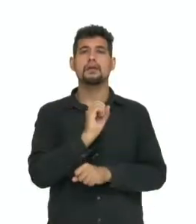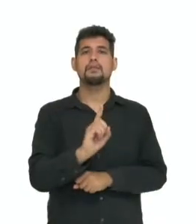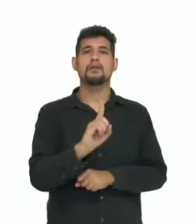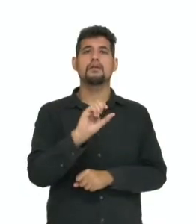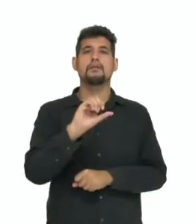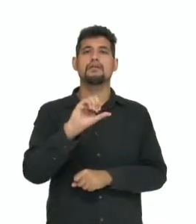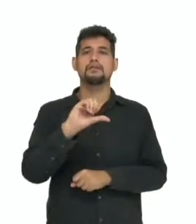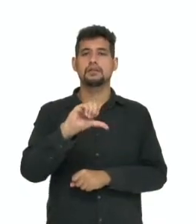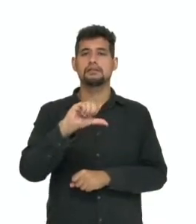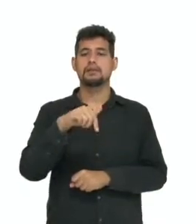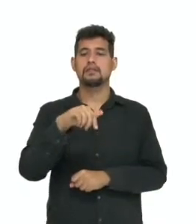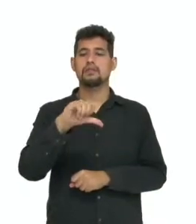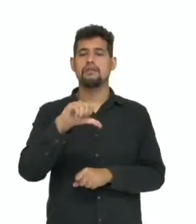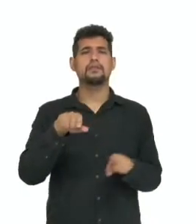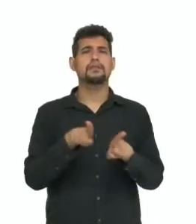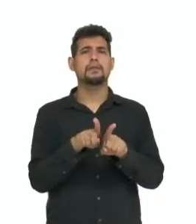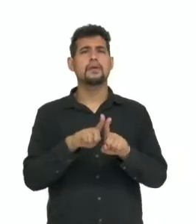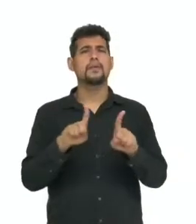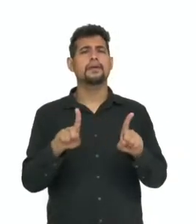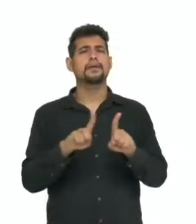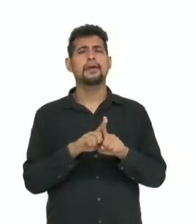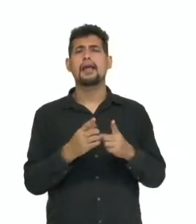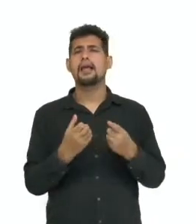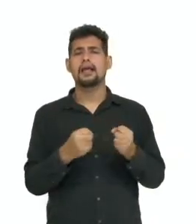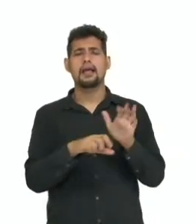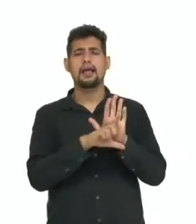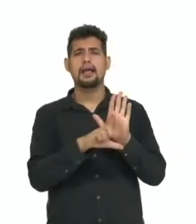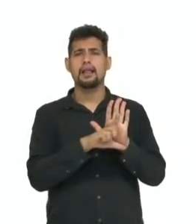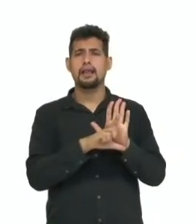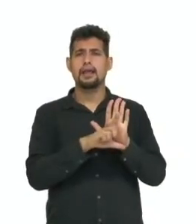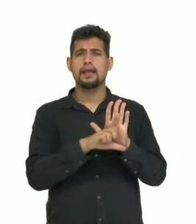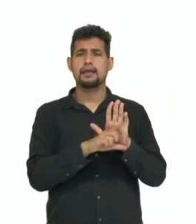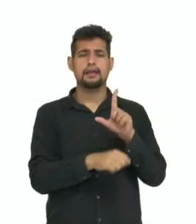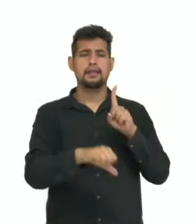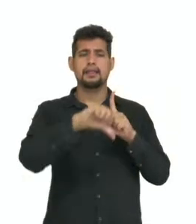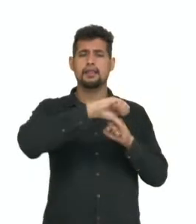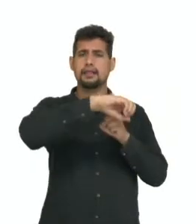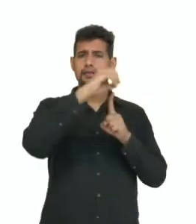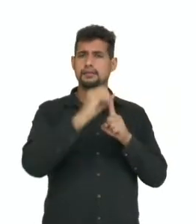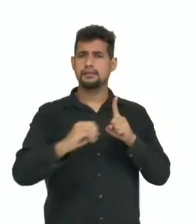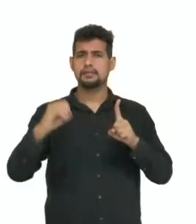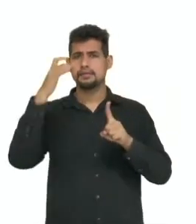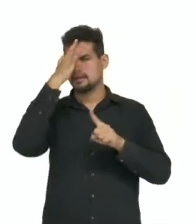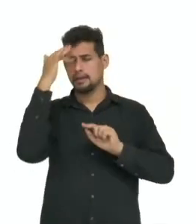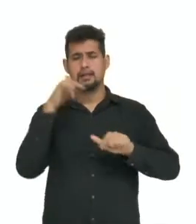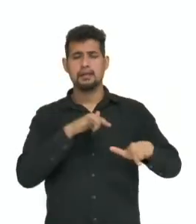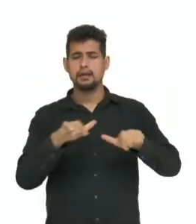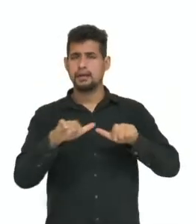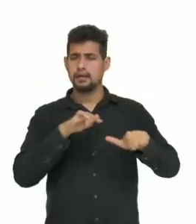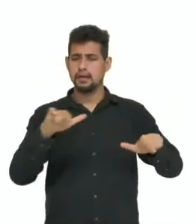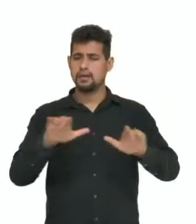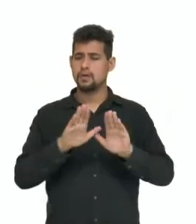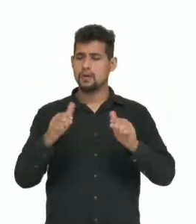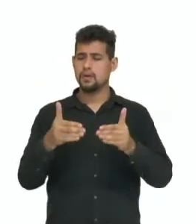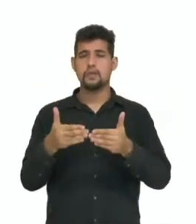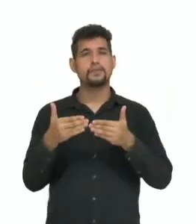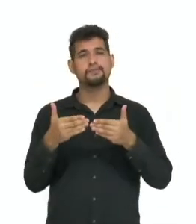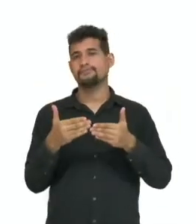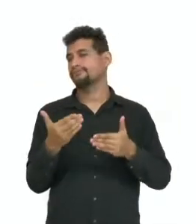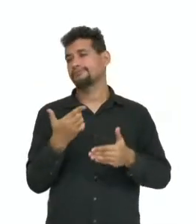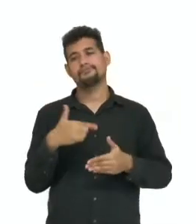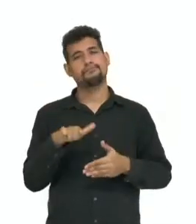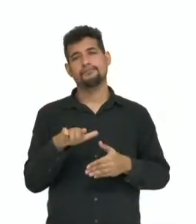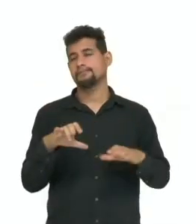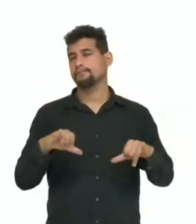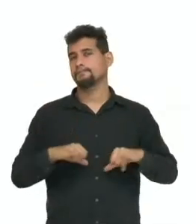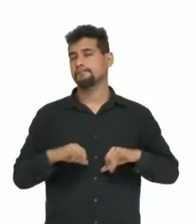1979. A condição para a aprovação da lei da anistia era de que os agentes a serviço do regime militar não fossem